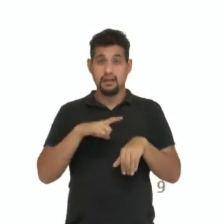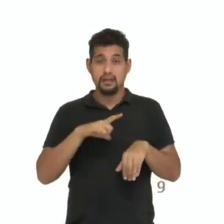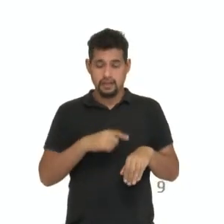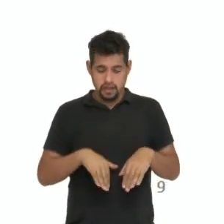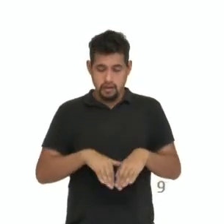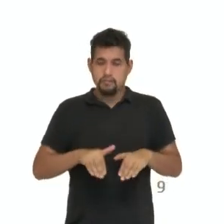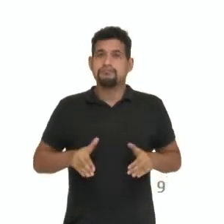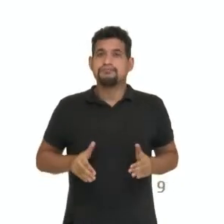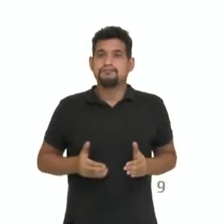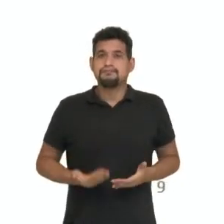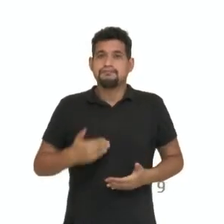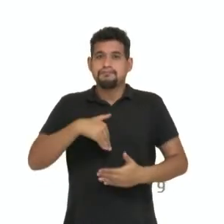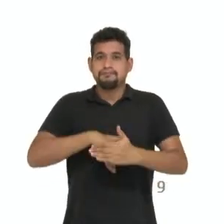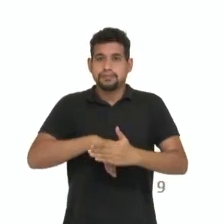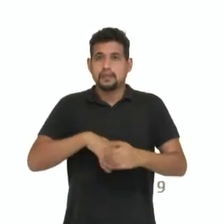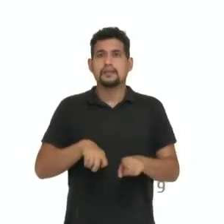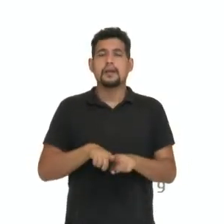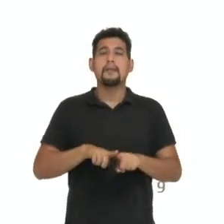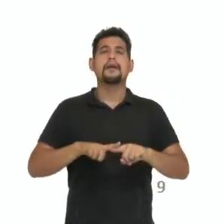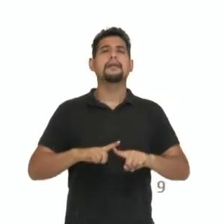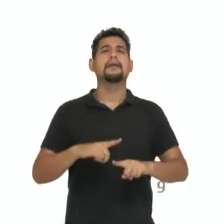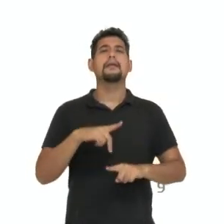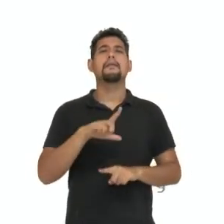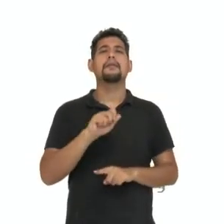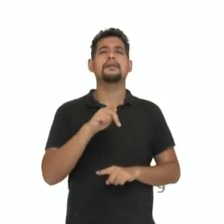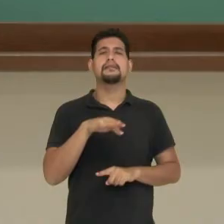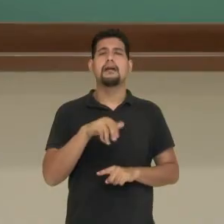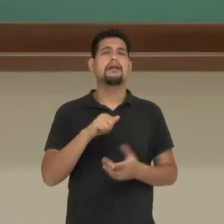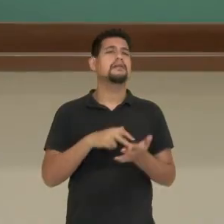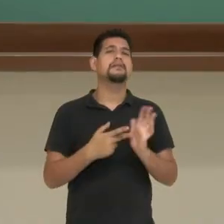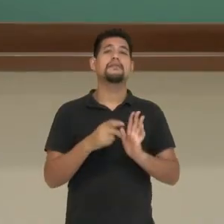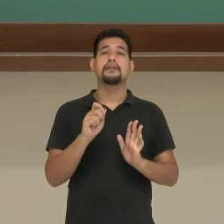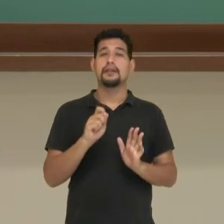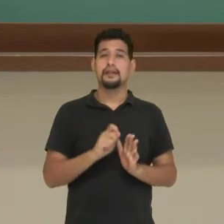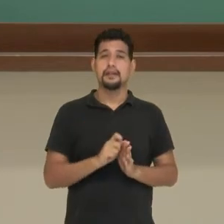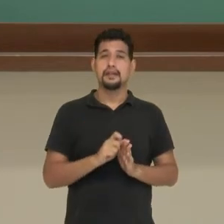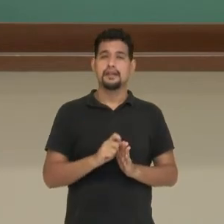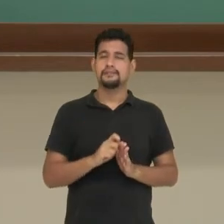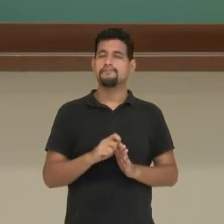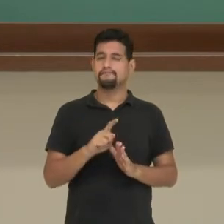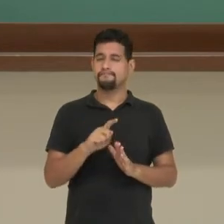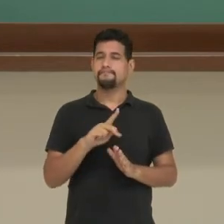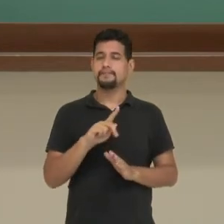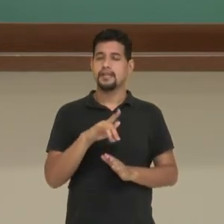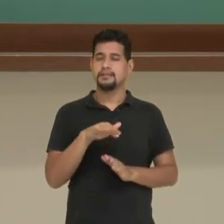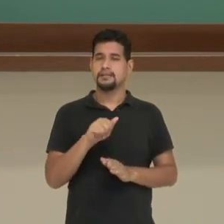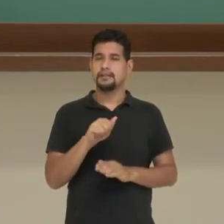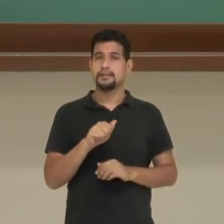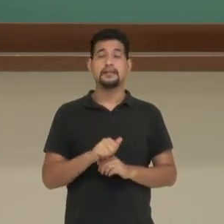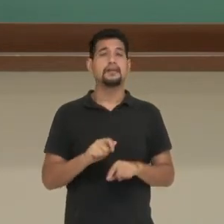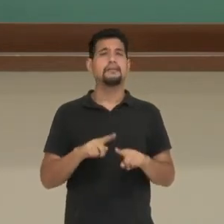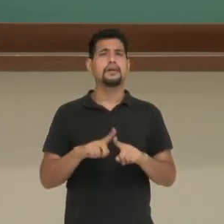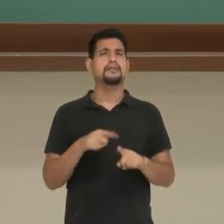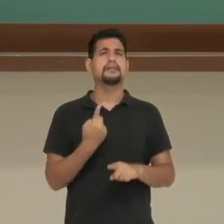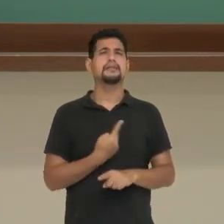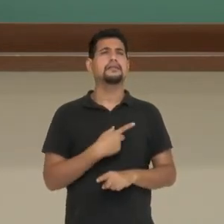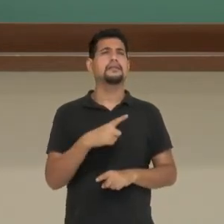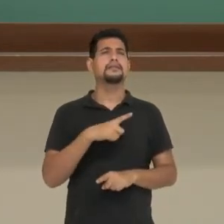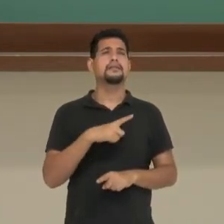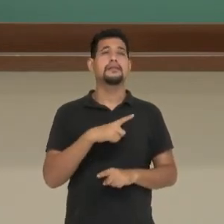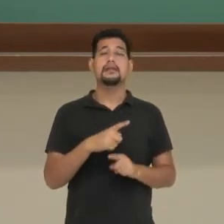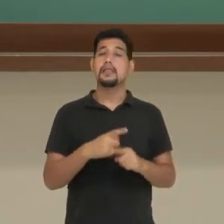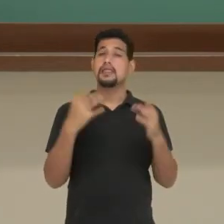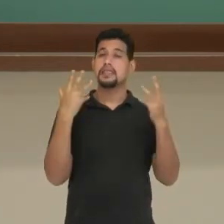aquela bolsa onde fica o bebezinho, e o placentália, que é a placenta, ok? Então aqui nós temos o ornitorrinco